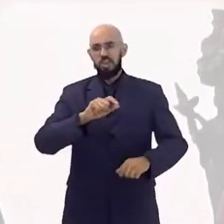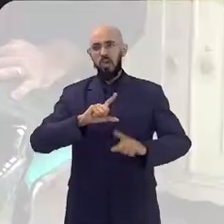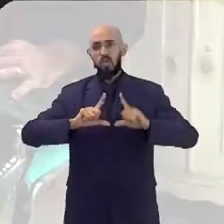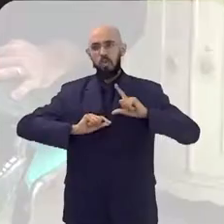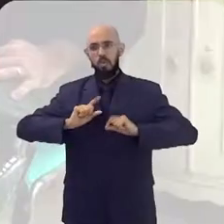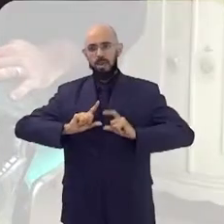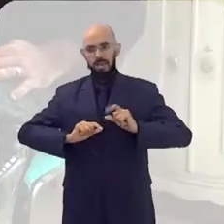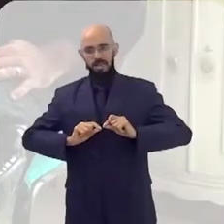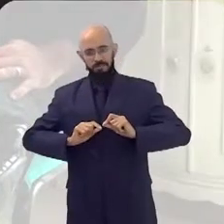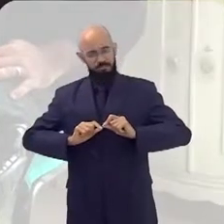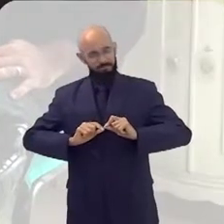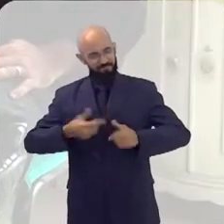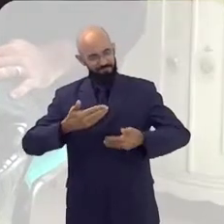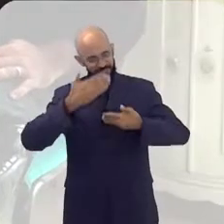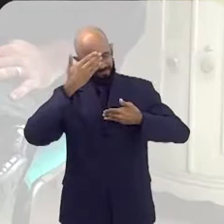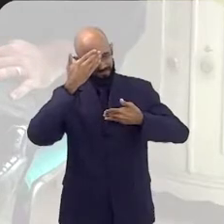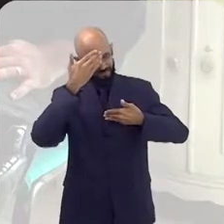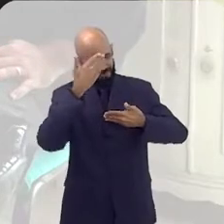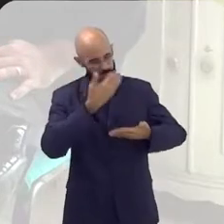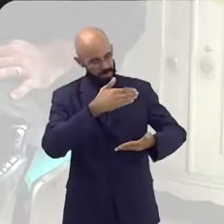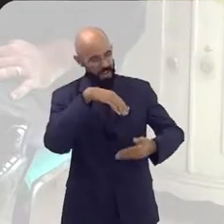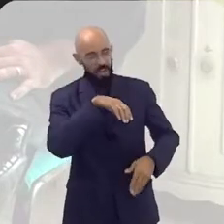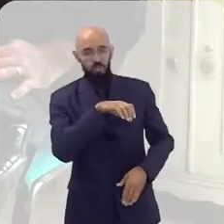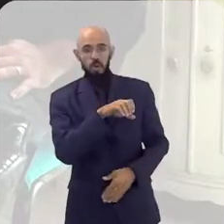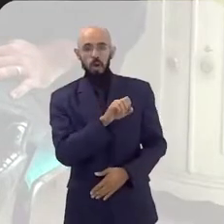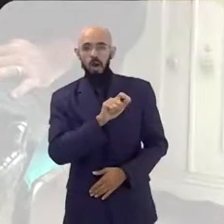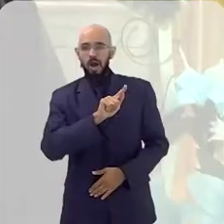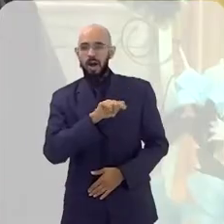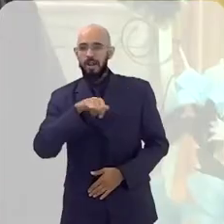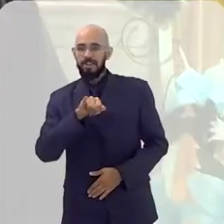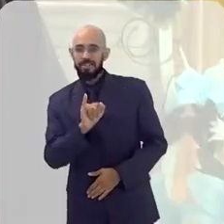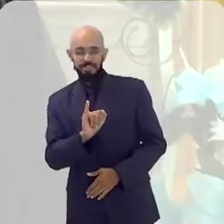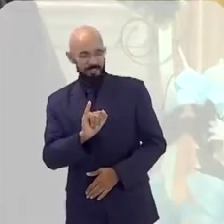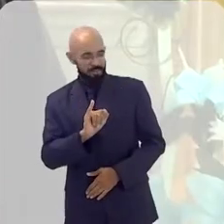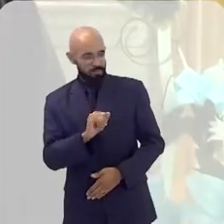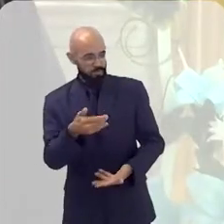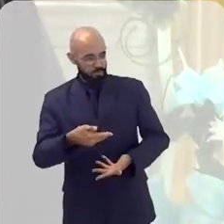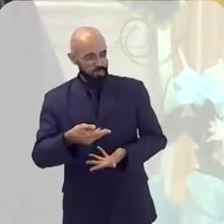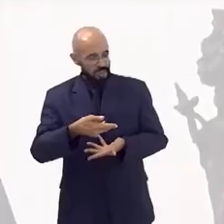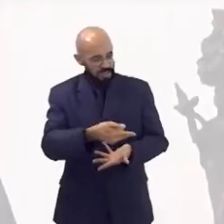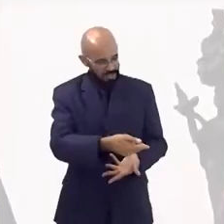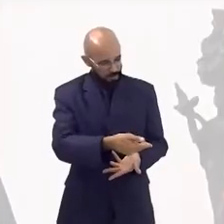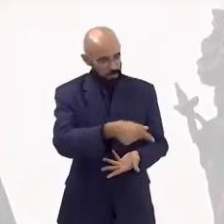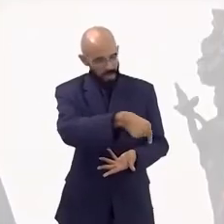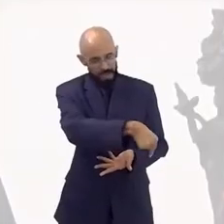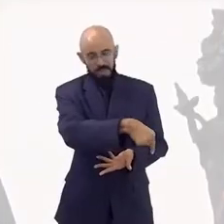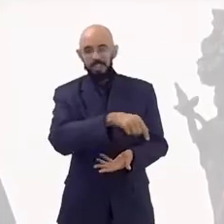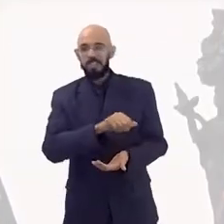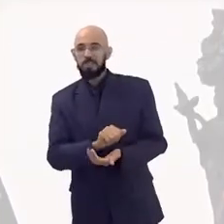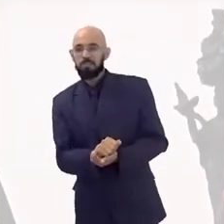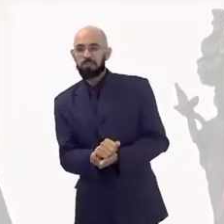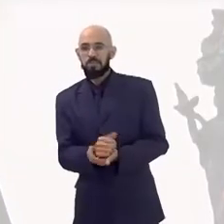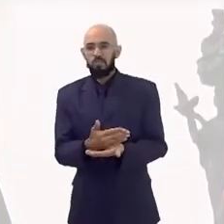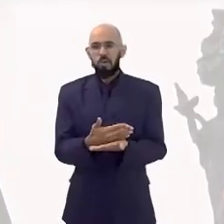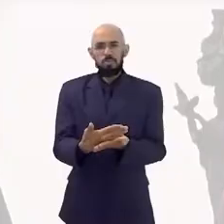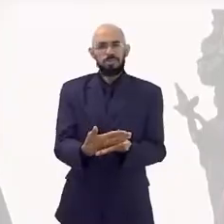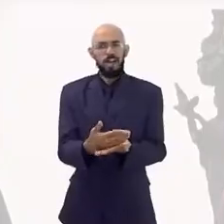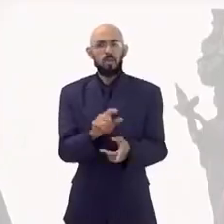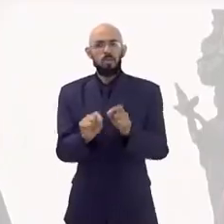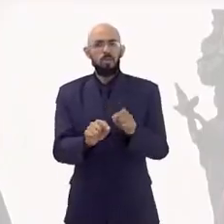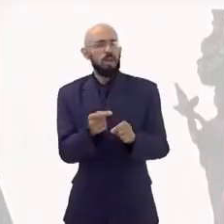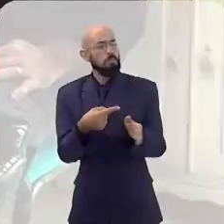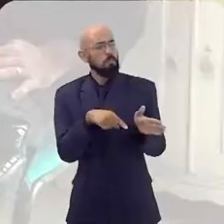Wicca. Em primeiro lugar, obrigada, Og, por nos receber. E vou começar